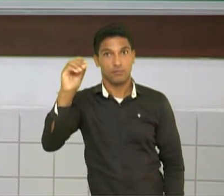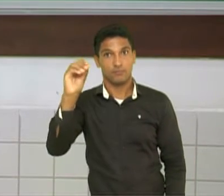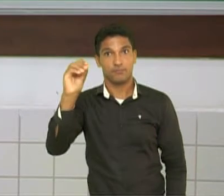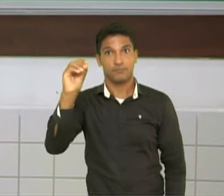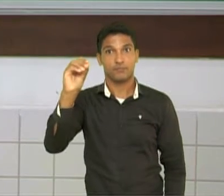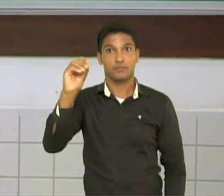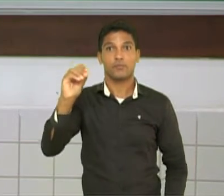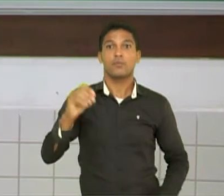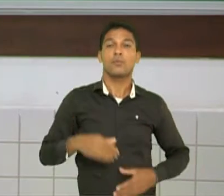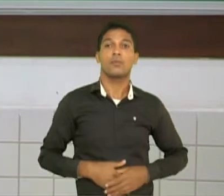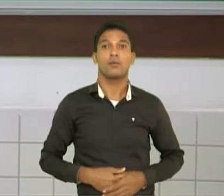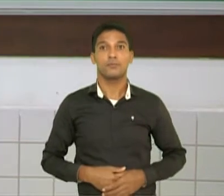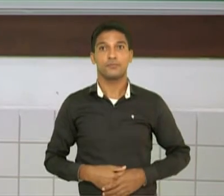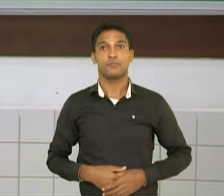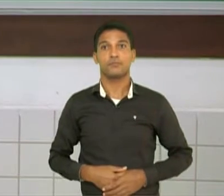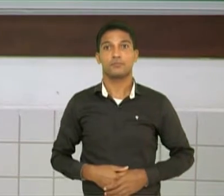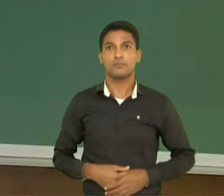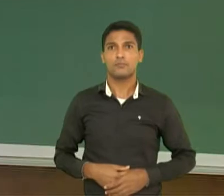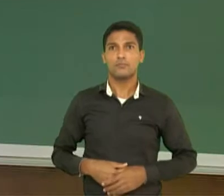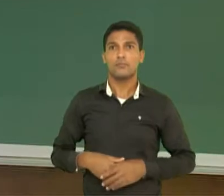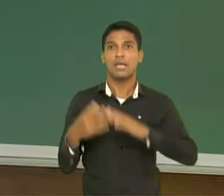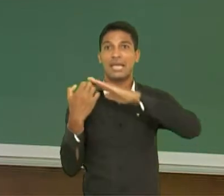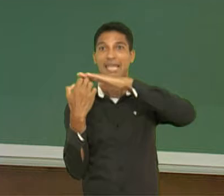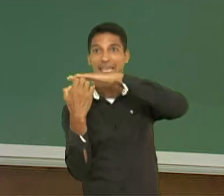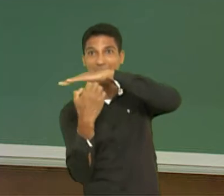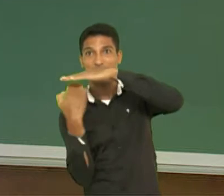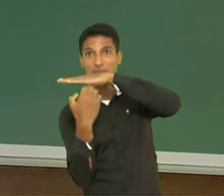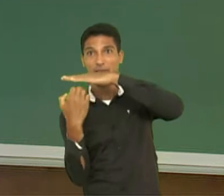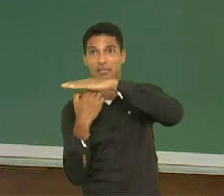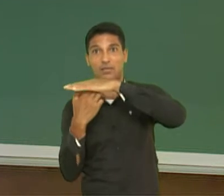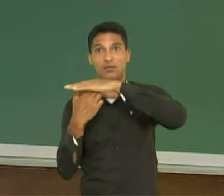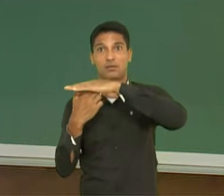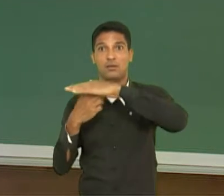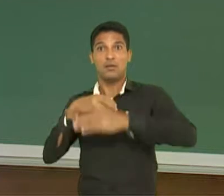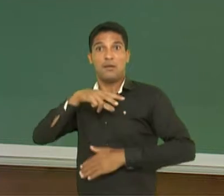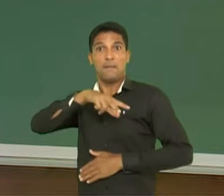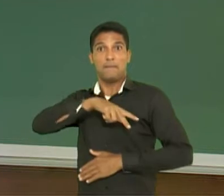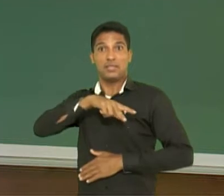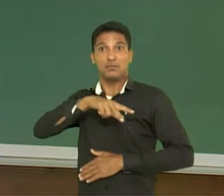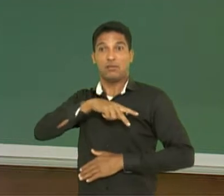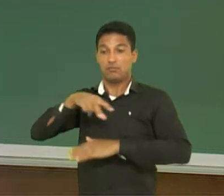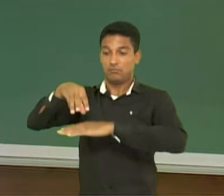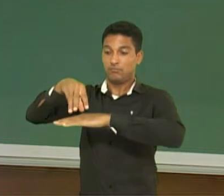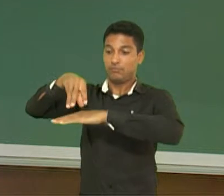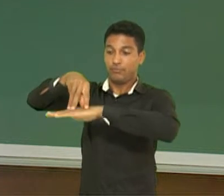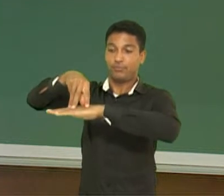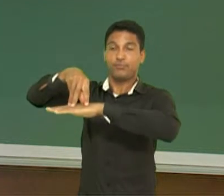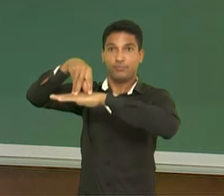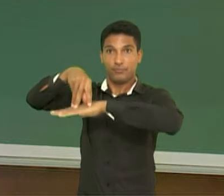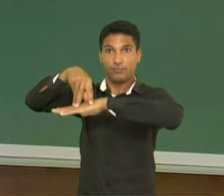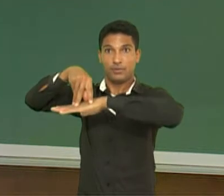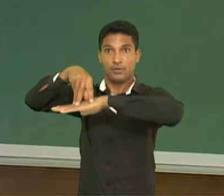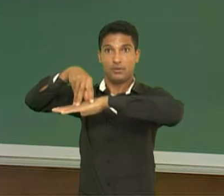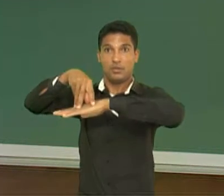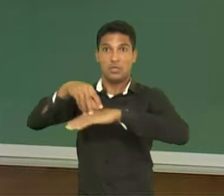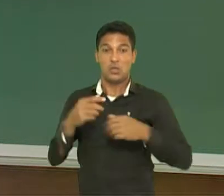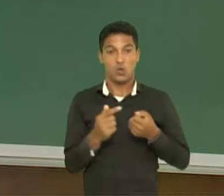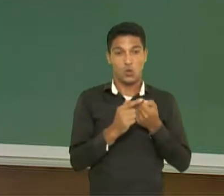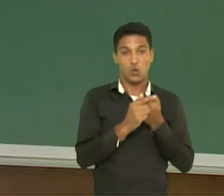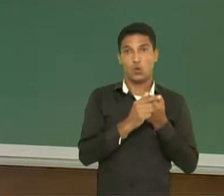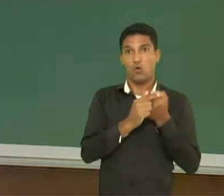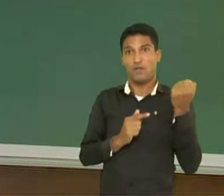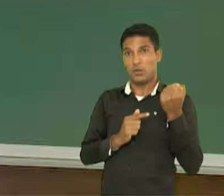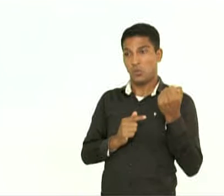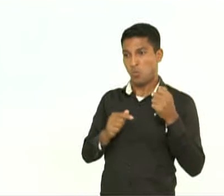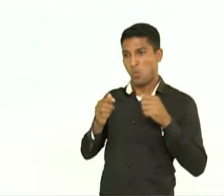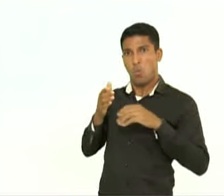privado. Privatização de empresas, então, para tirar o Estado da produção e deixar apenas com a iniciativa privada, e a